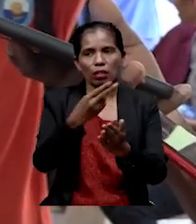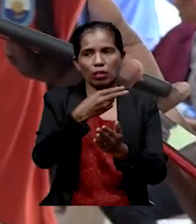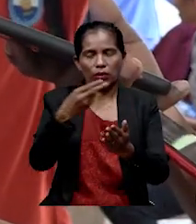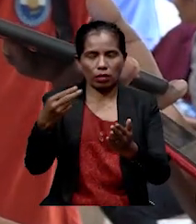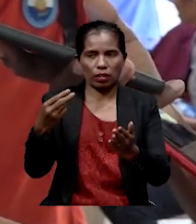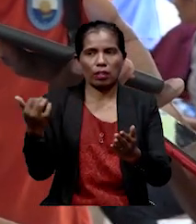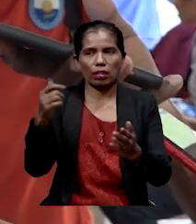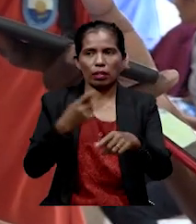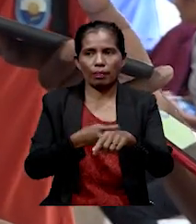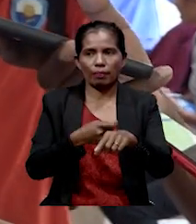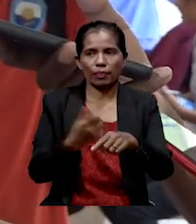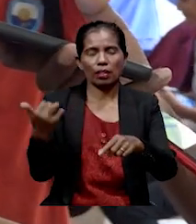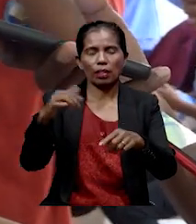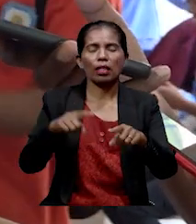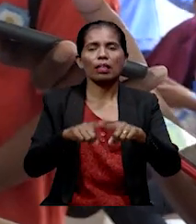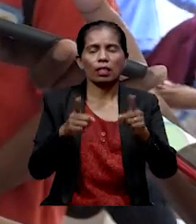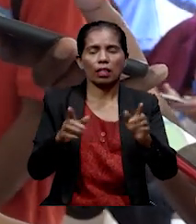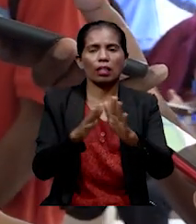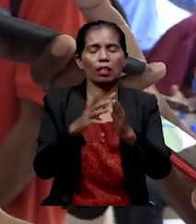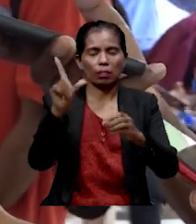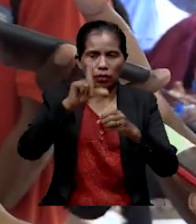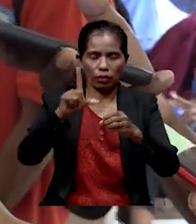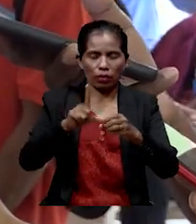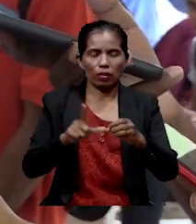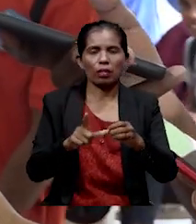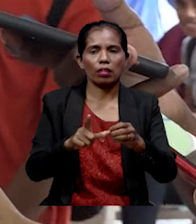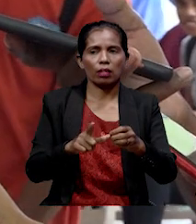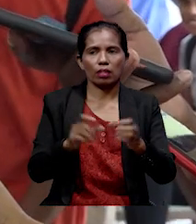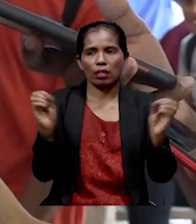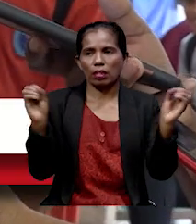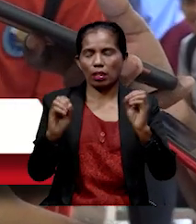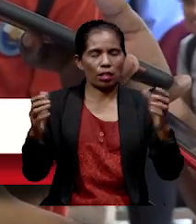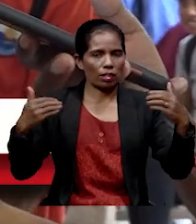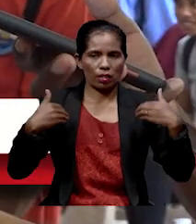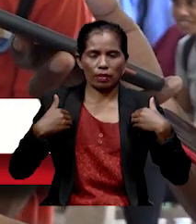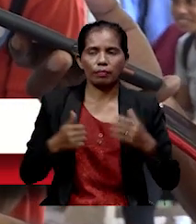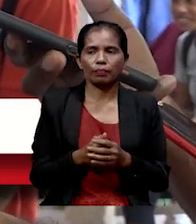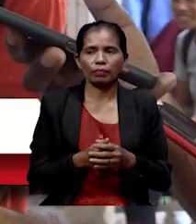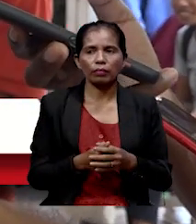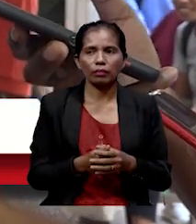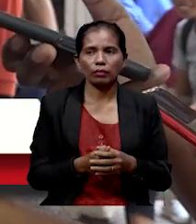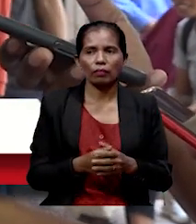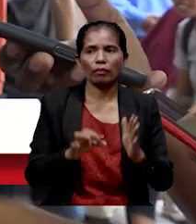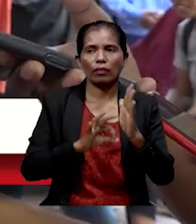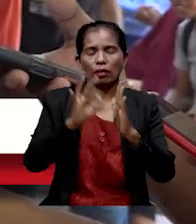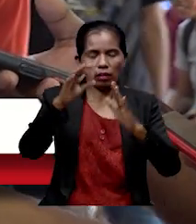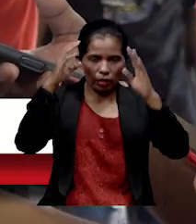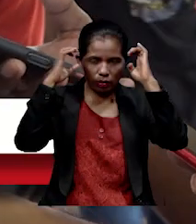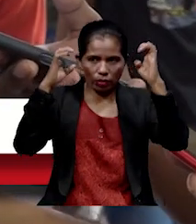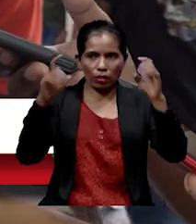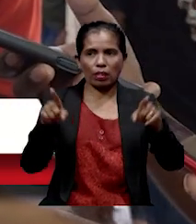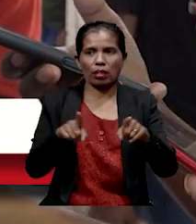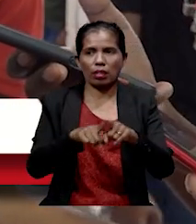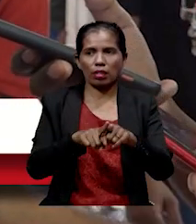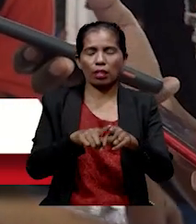dihan laboratório completo. Mai bem ba iha ne faculdade laboratório la iha. Faculdade de educação. Hanessa